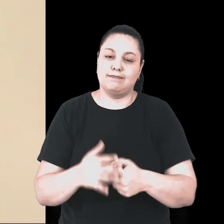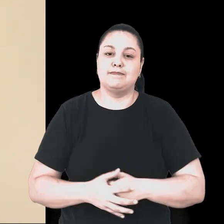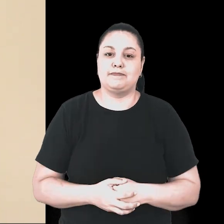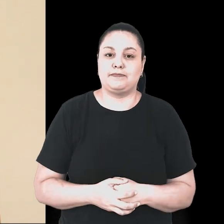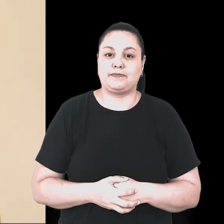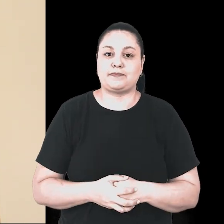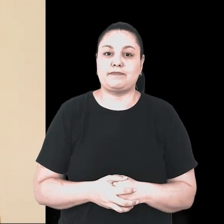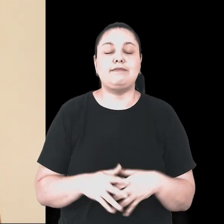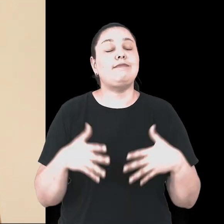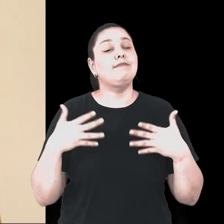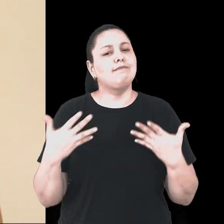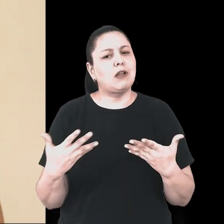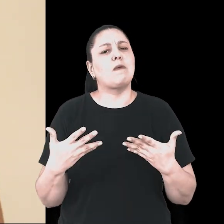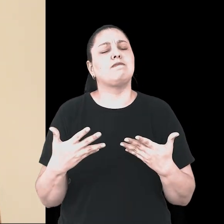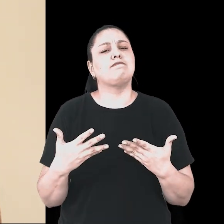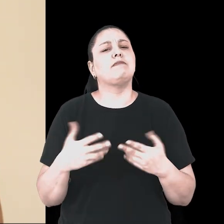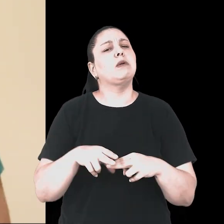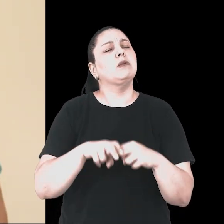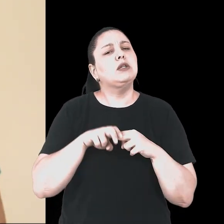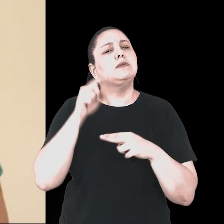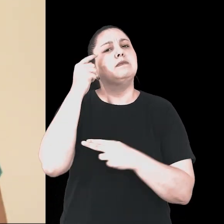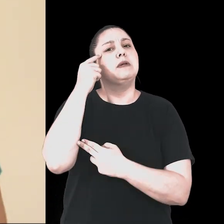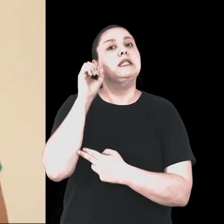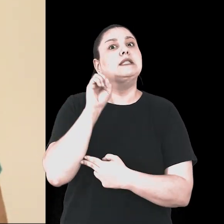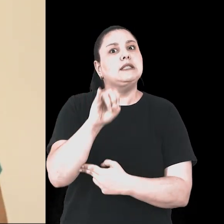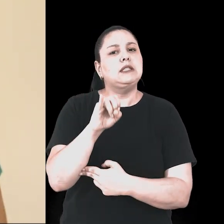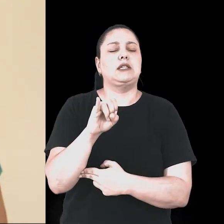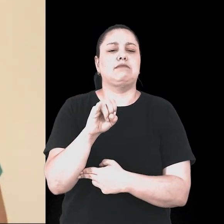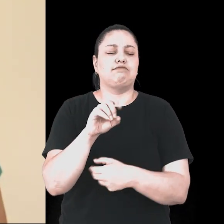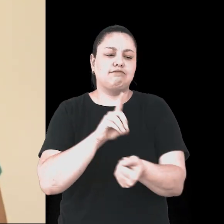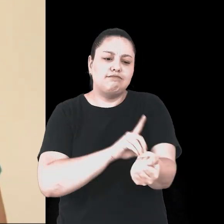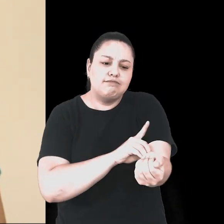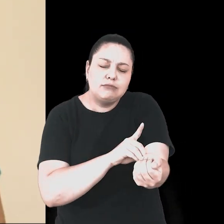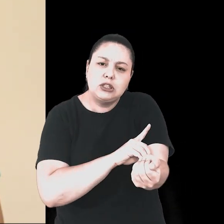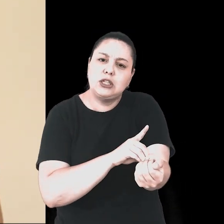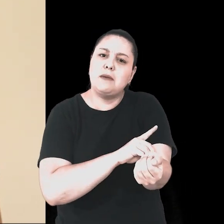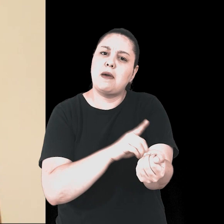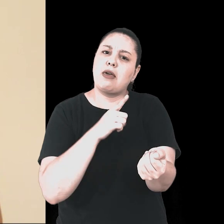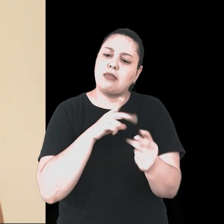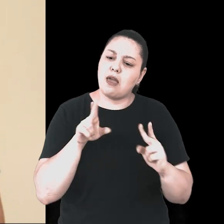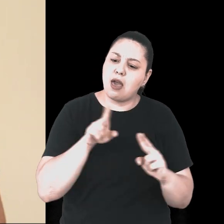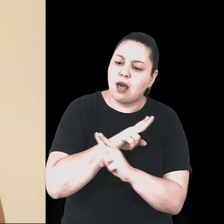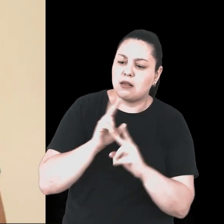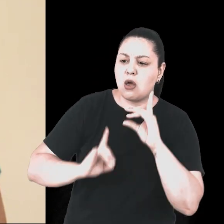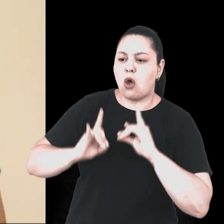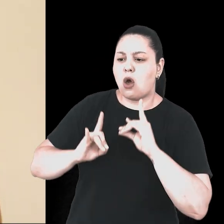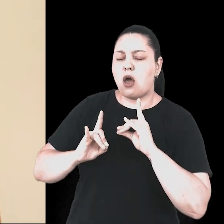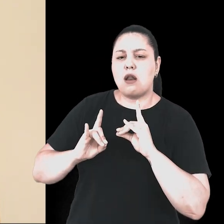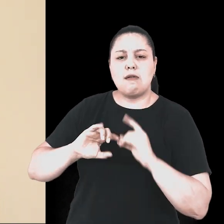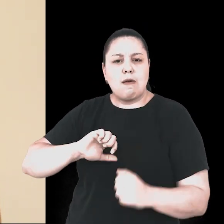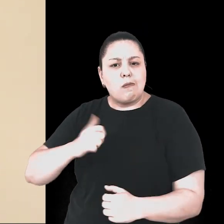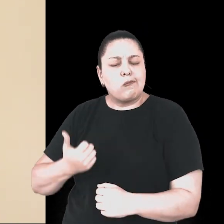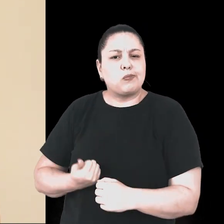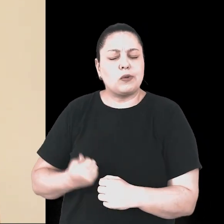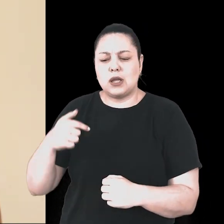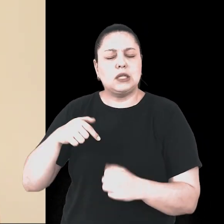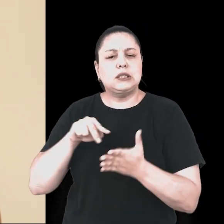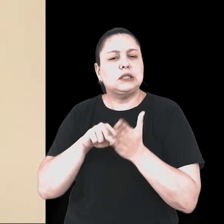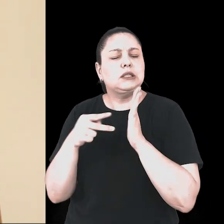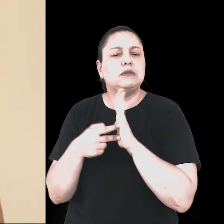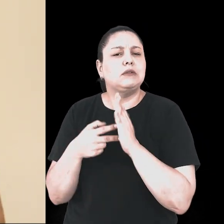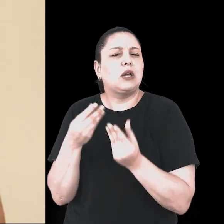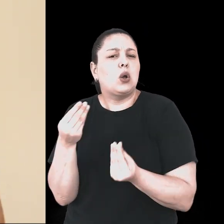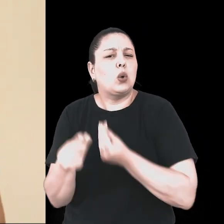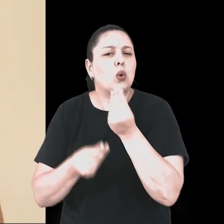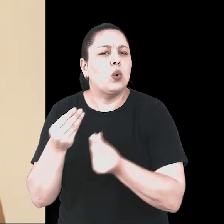ao feto. Bem, se o diabetes está relacionado com a ação da insulina, o que é exatamente